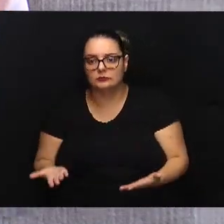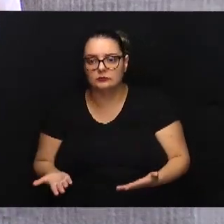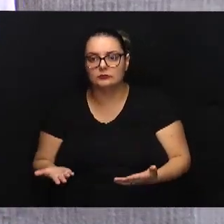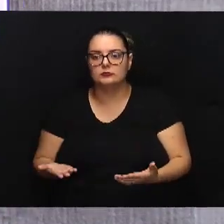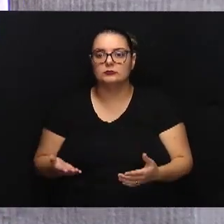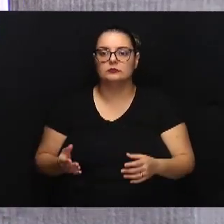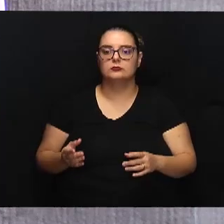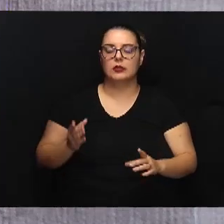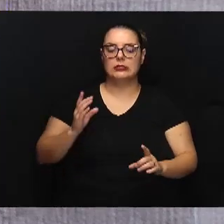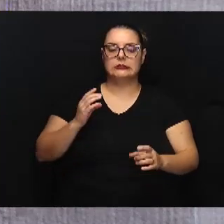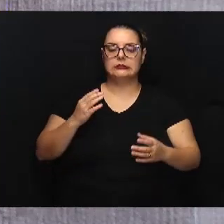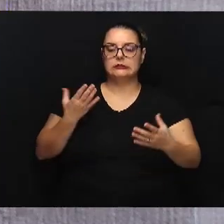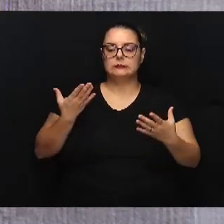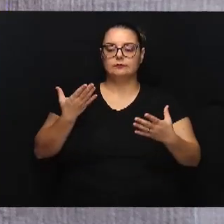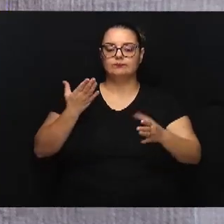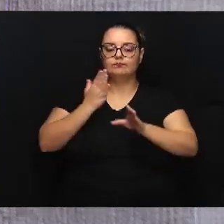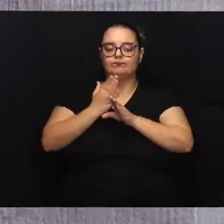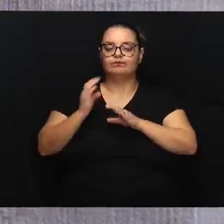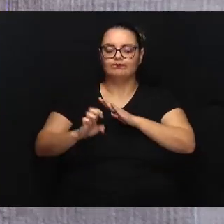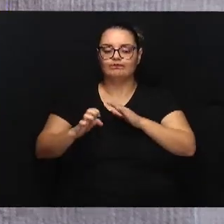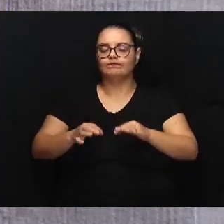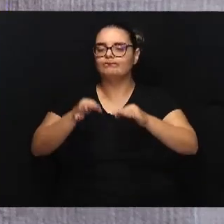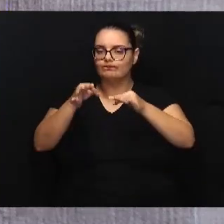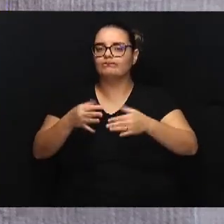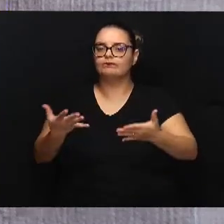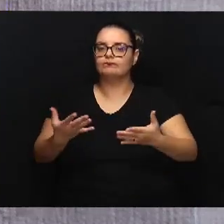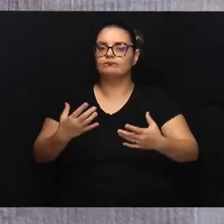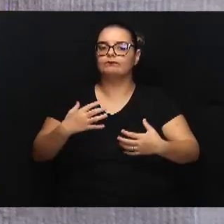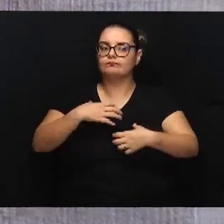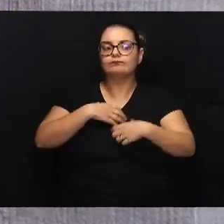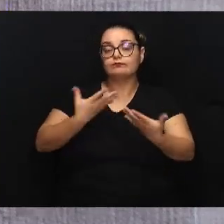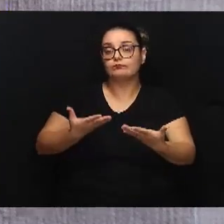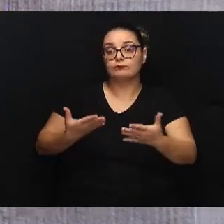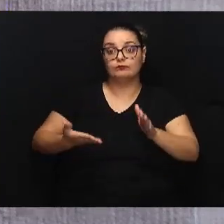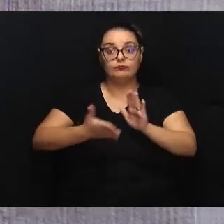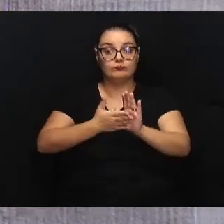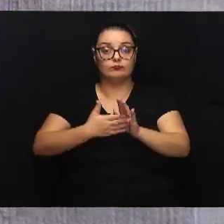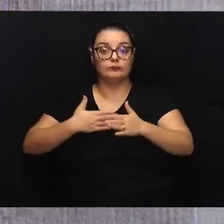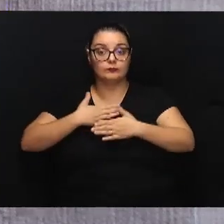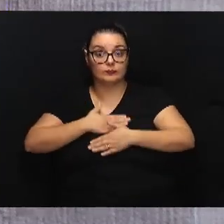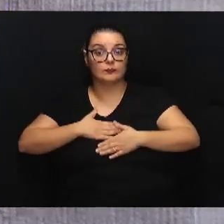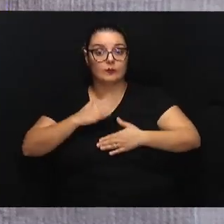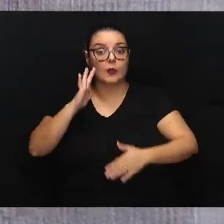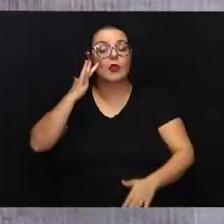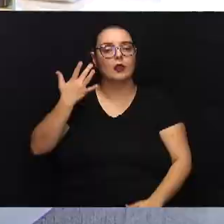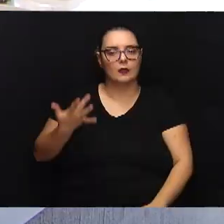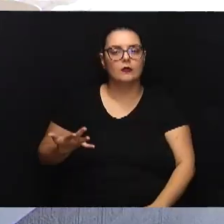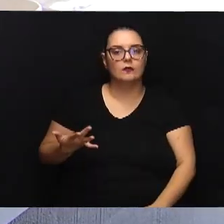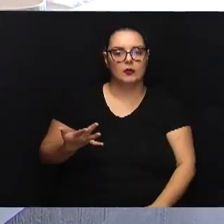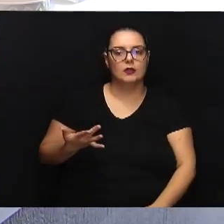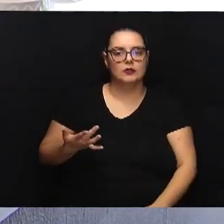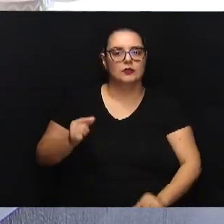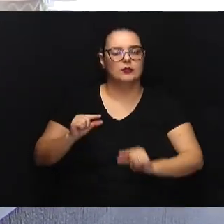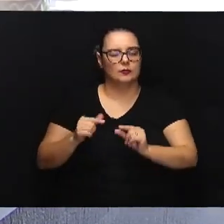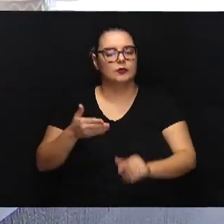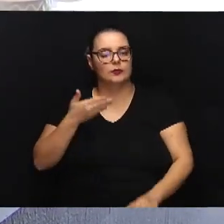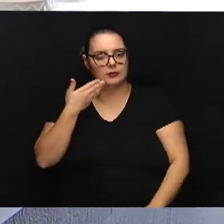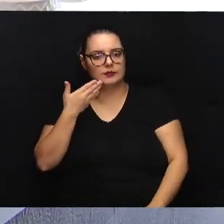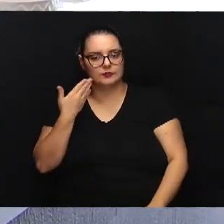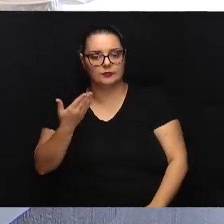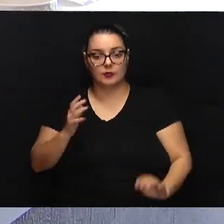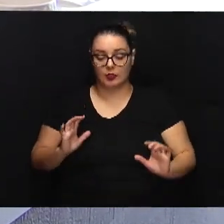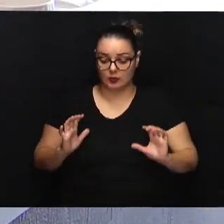identifica, algo que te traz ali um propósito, um prazer, eu acho que fica um pouco mais fácil. Comemorando o